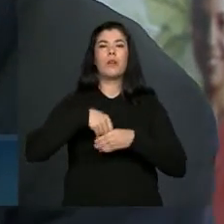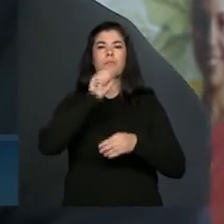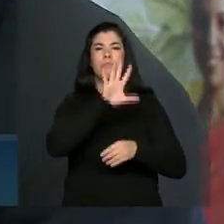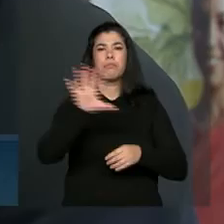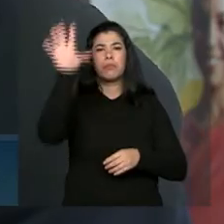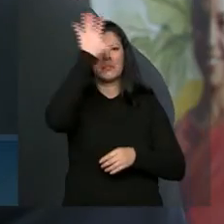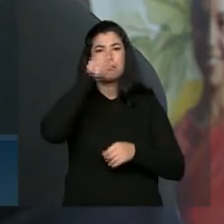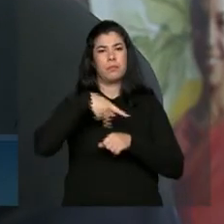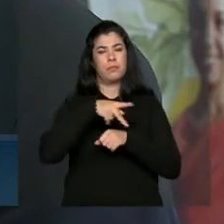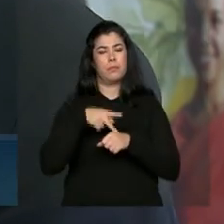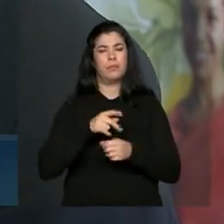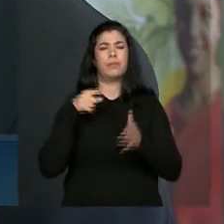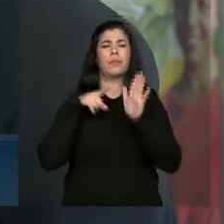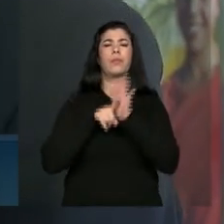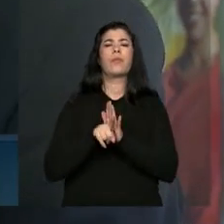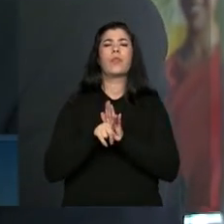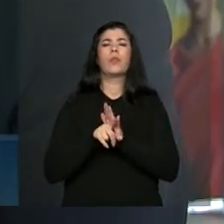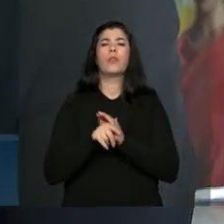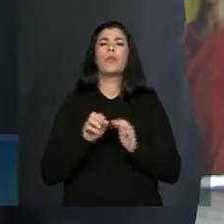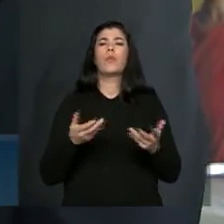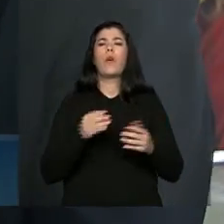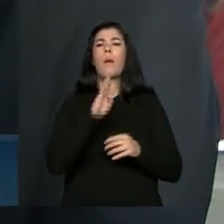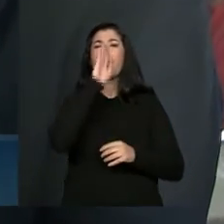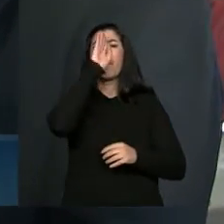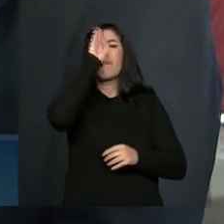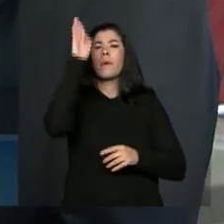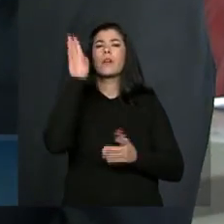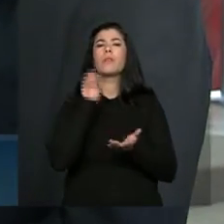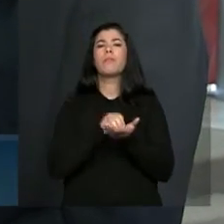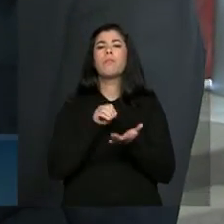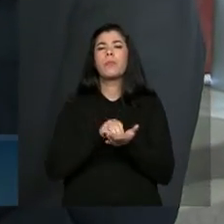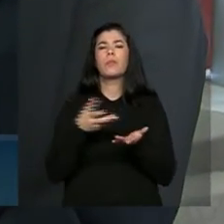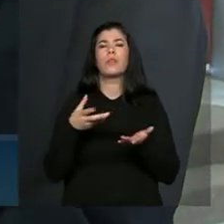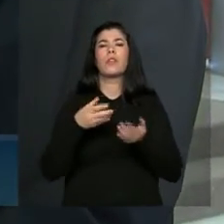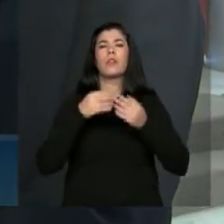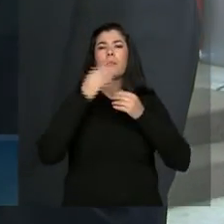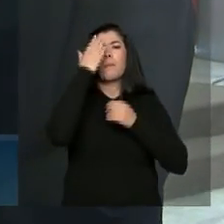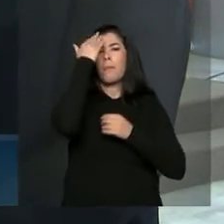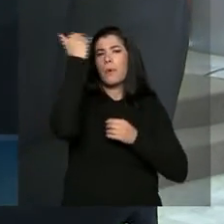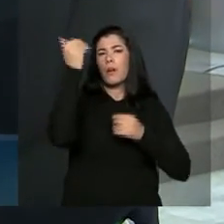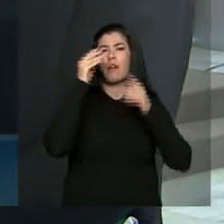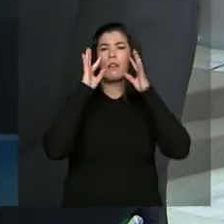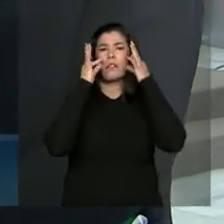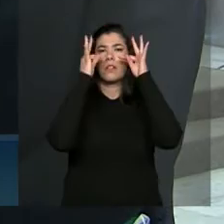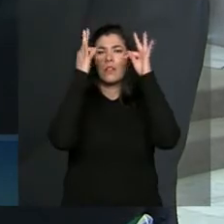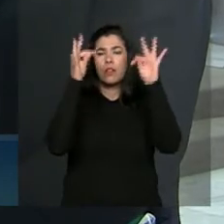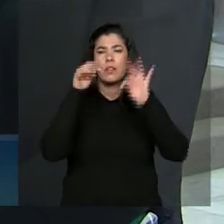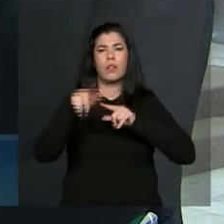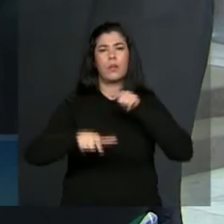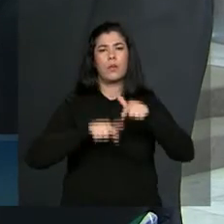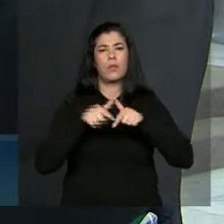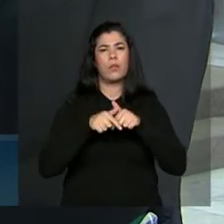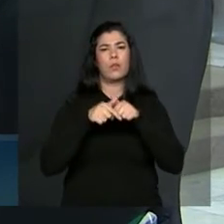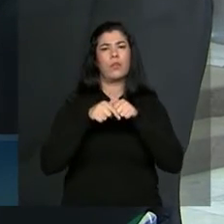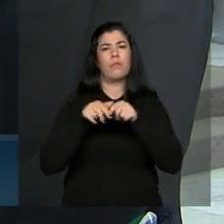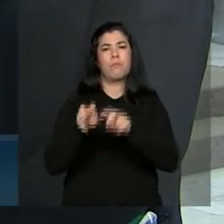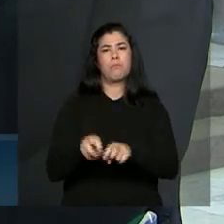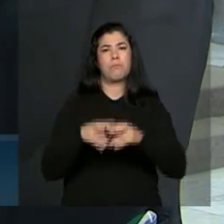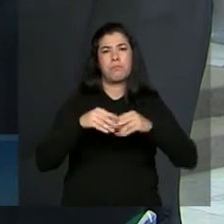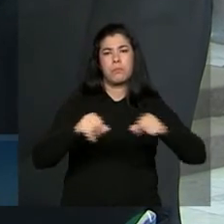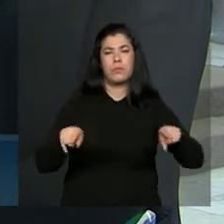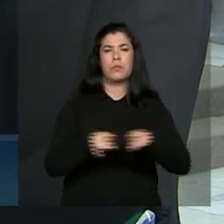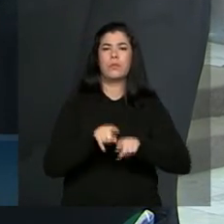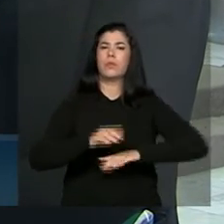nosso país. Quais as principais demandas hoje do setor em relação à modernização do trabalho no campo, ao